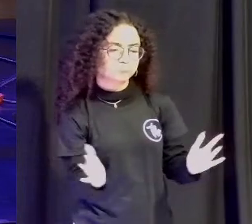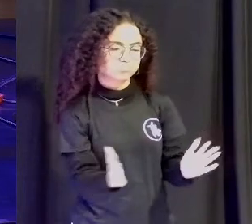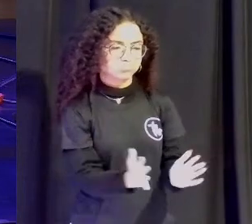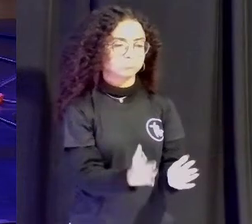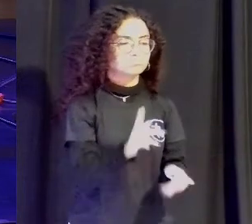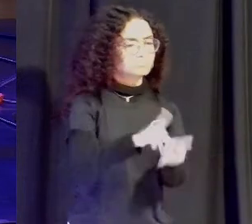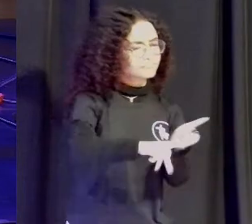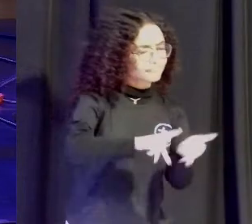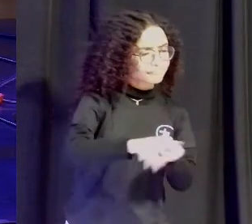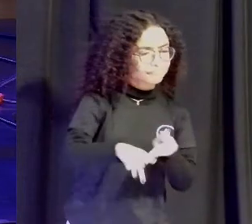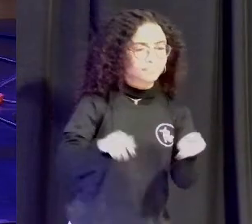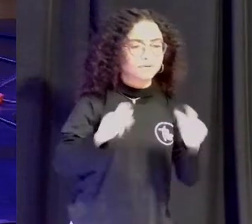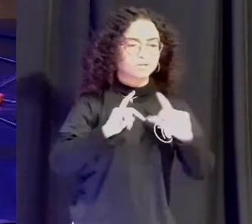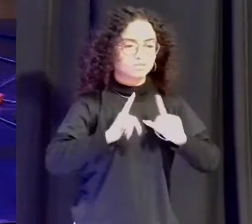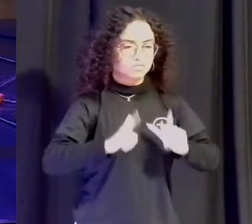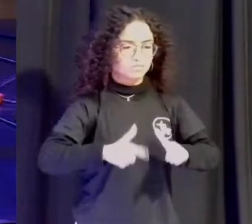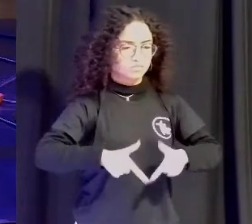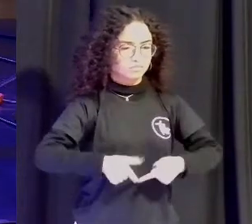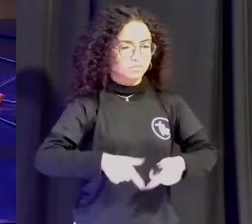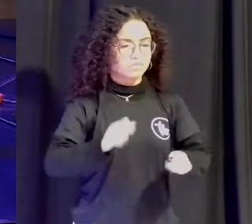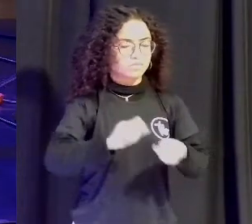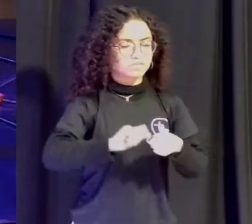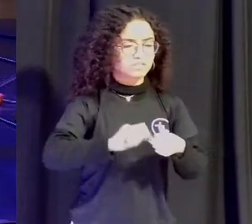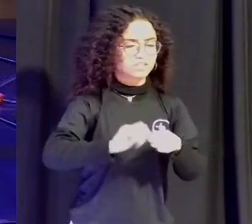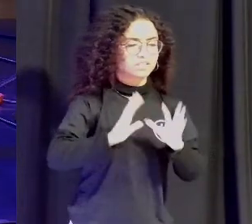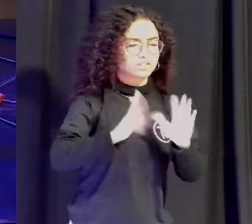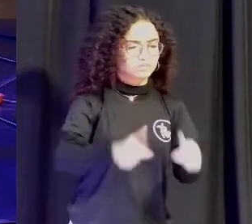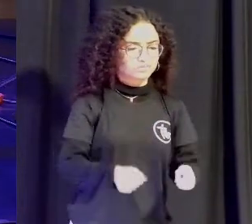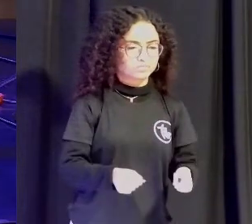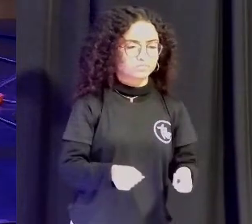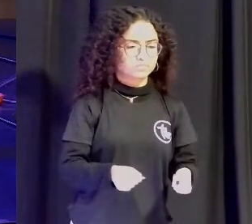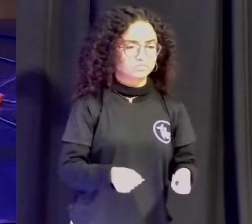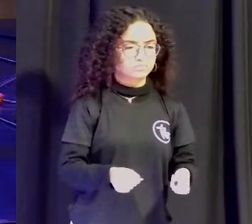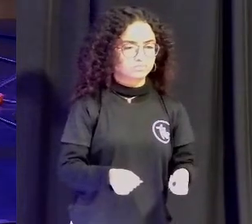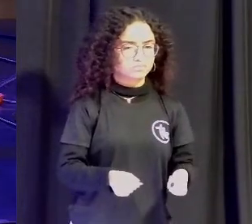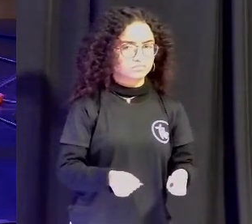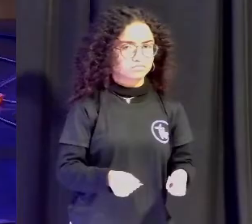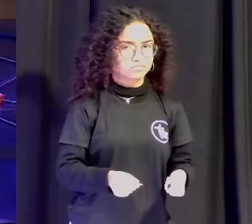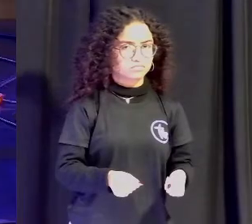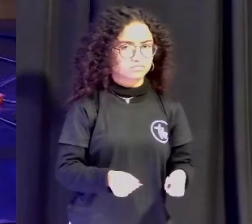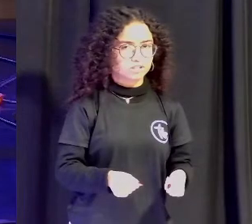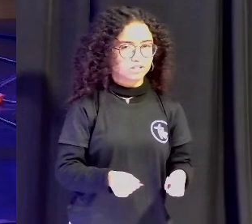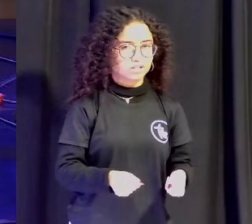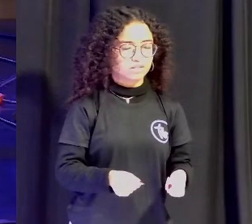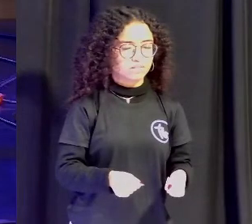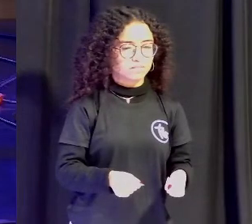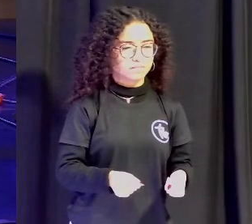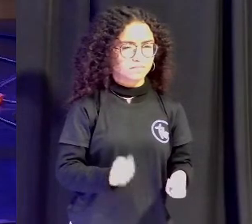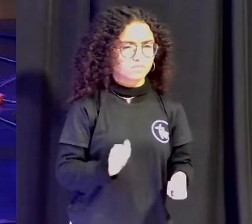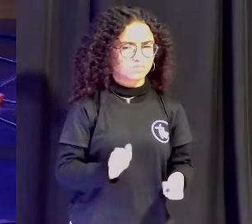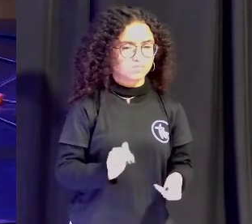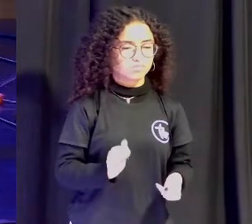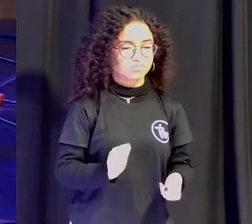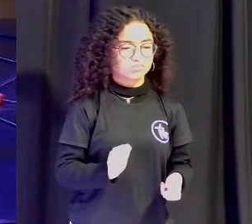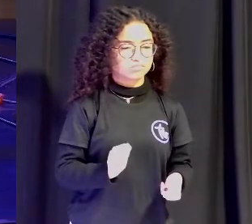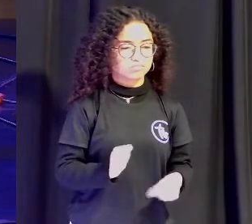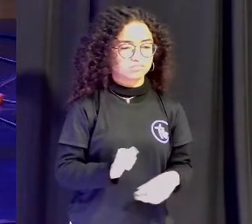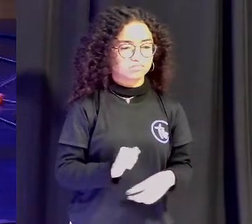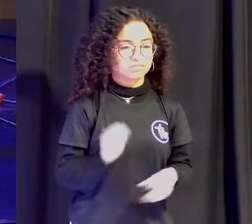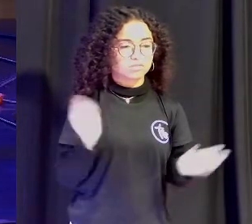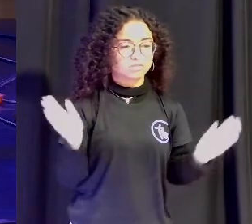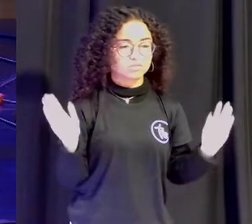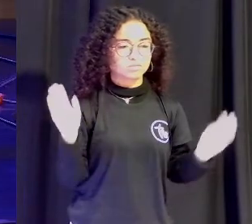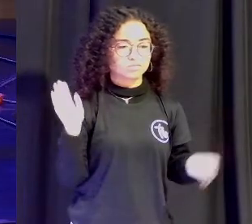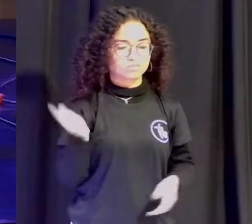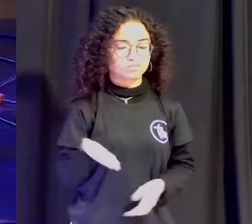fazerem tudo o que a tua mão e o teu conselho tinham anteriormente determinado que